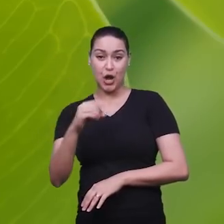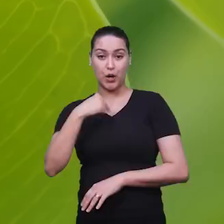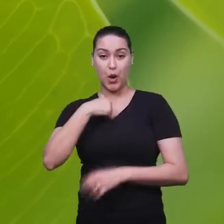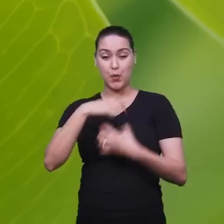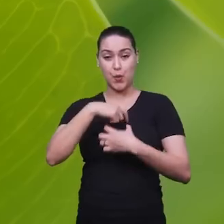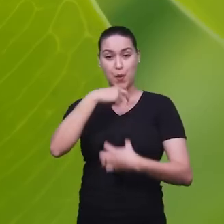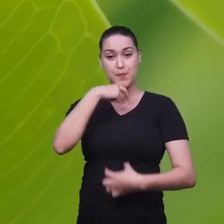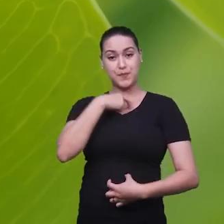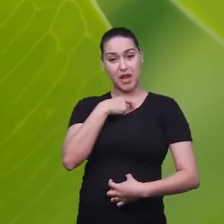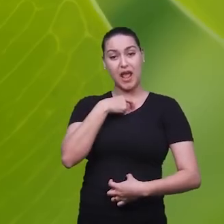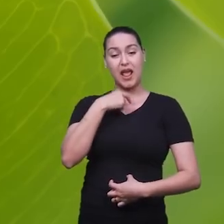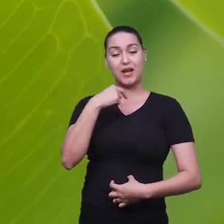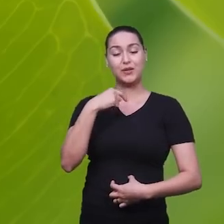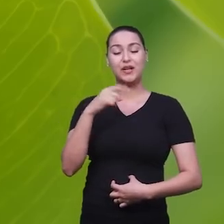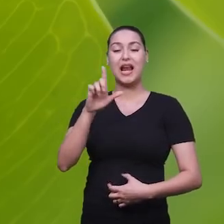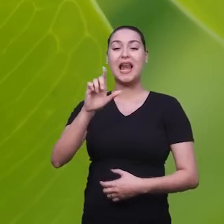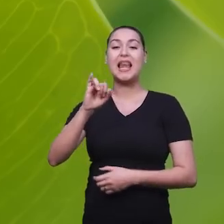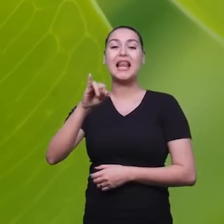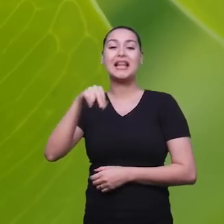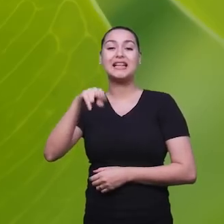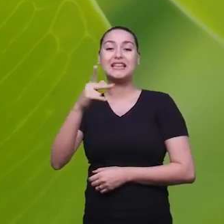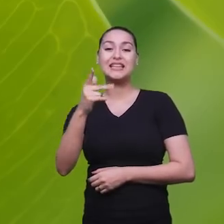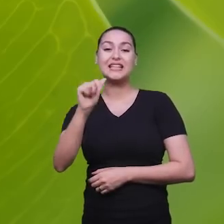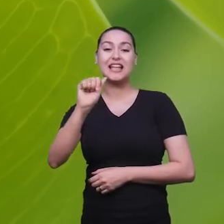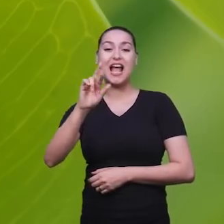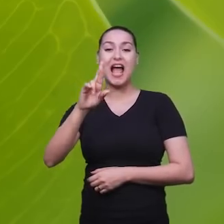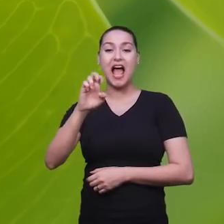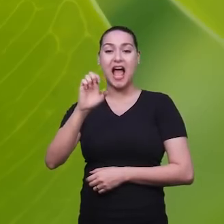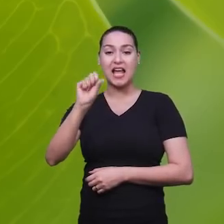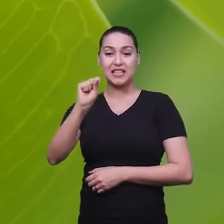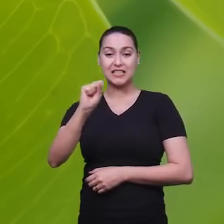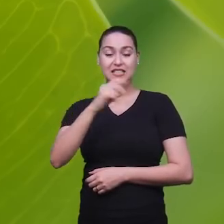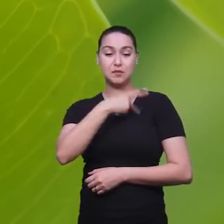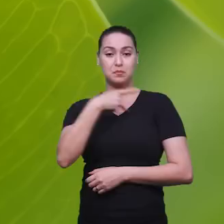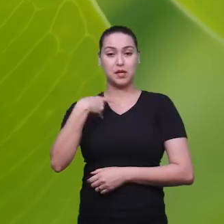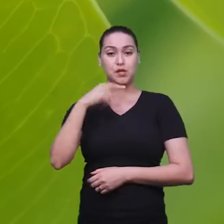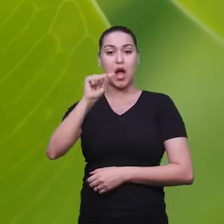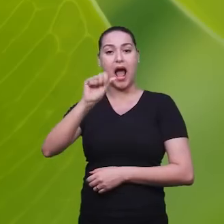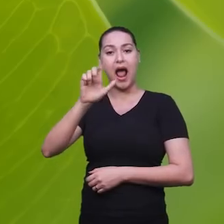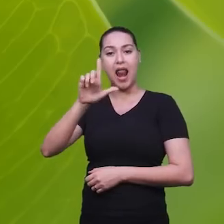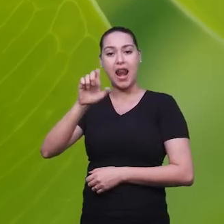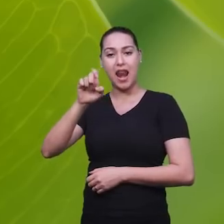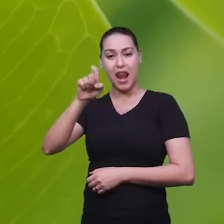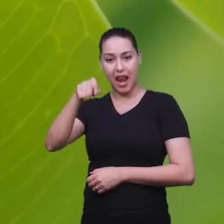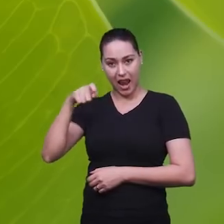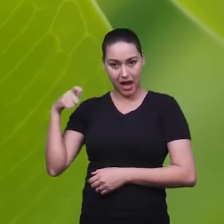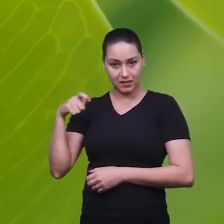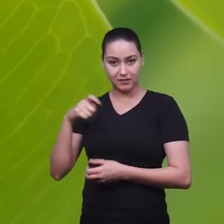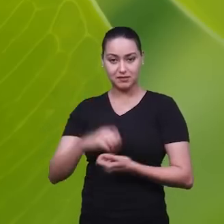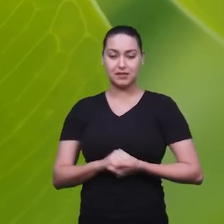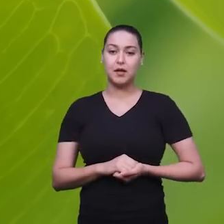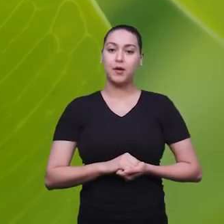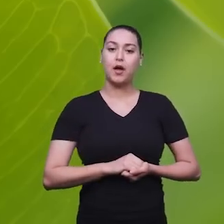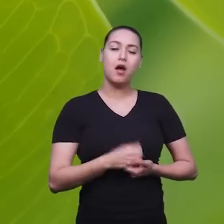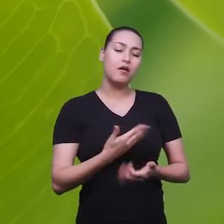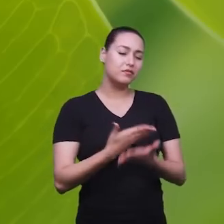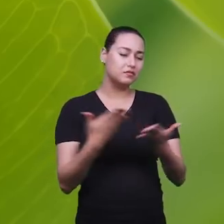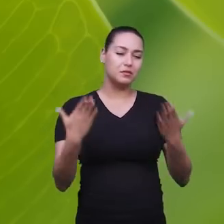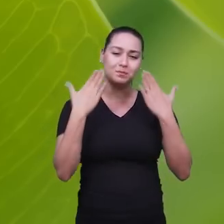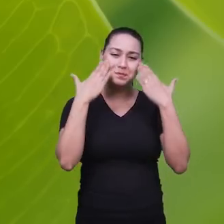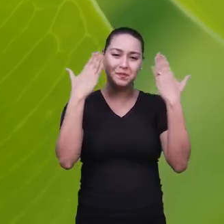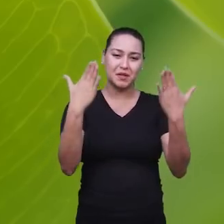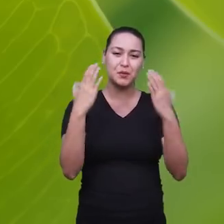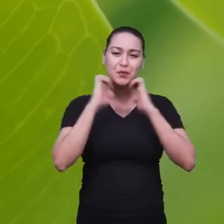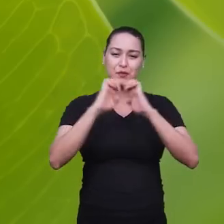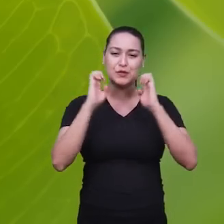Maranata, da cidade de Linhares, do bairro Conceição. Ministério do pastor Alex Demo. Eu gostaria de dizer a todos que o